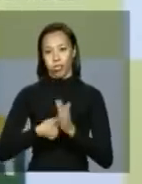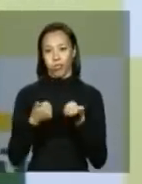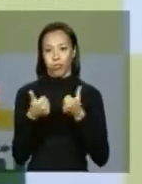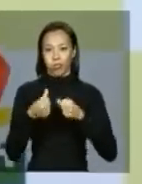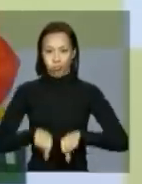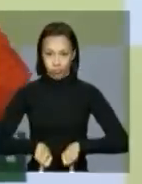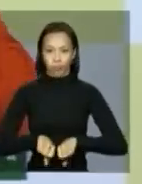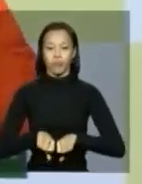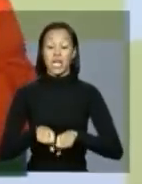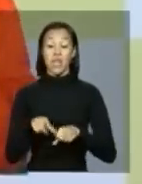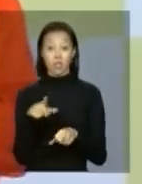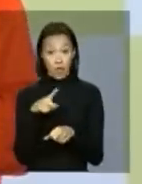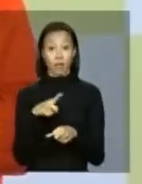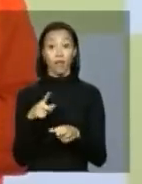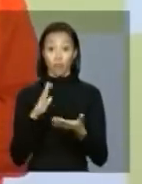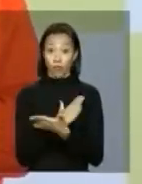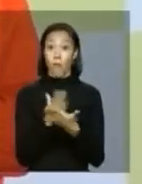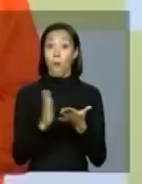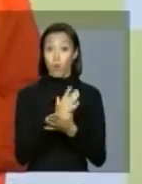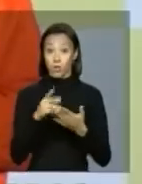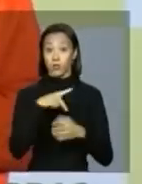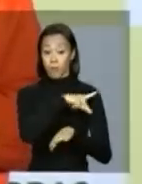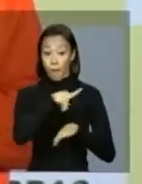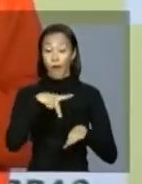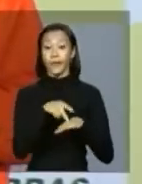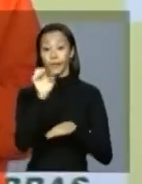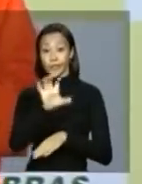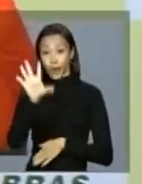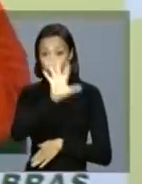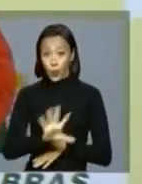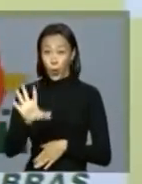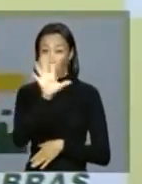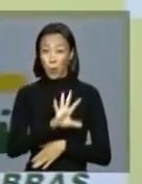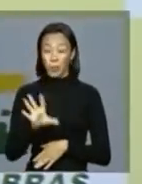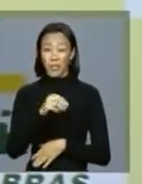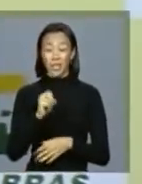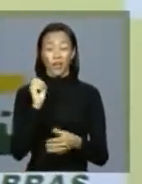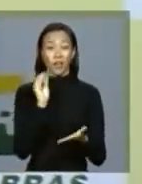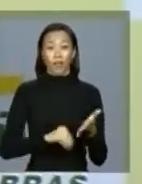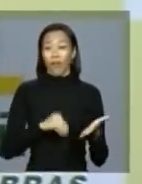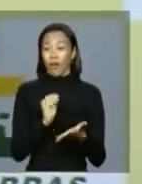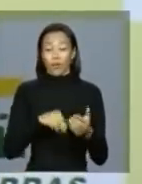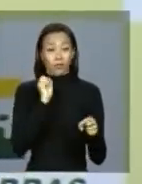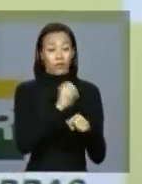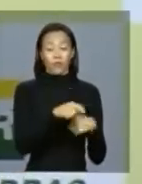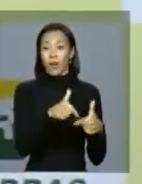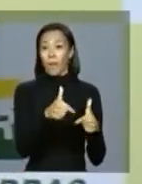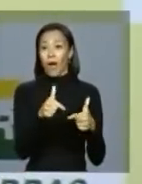pior. Tem países europeus hoje com uma taxa de desemprego de